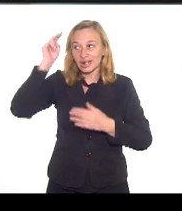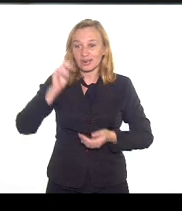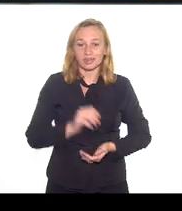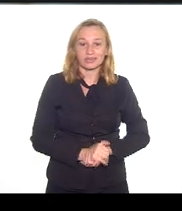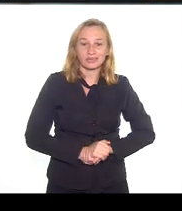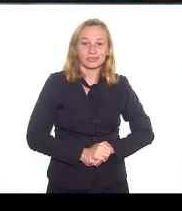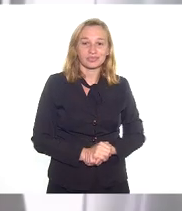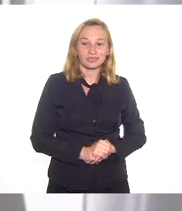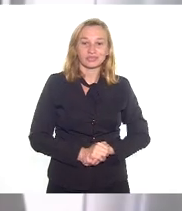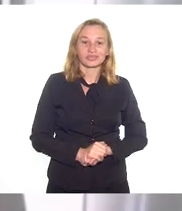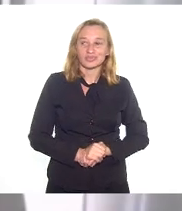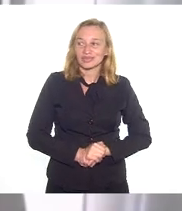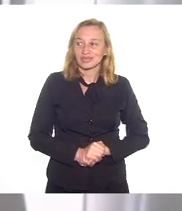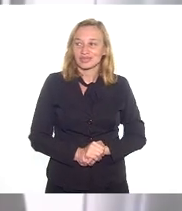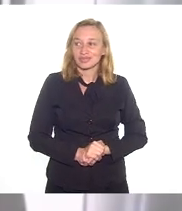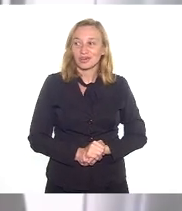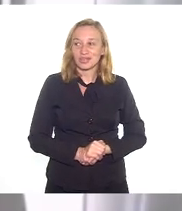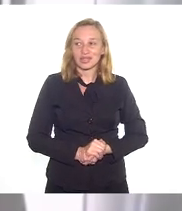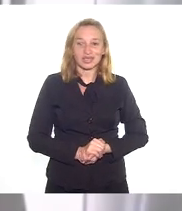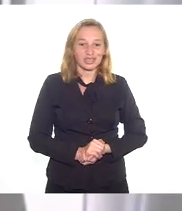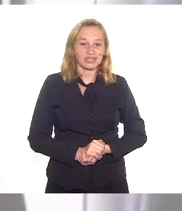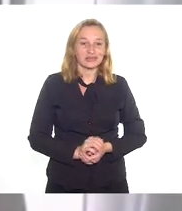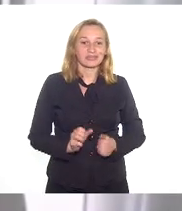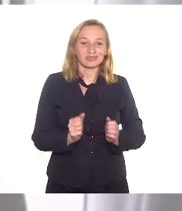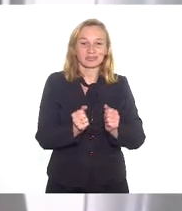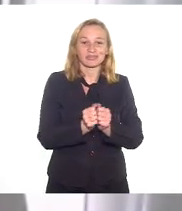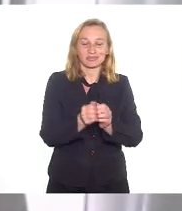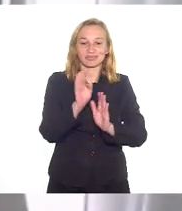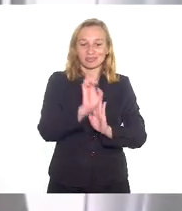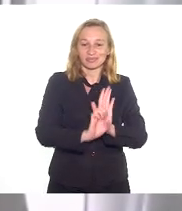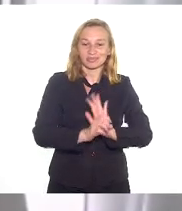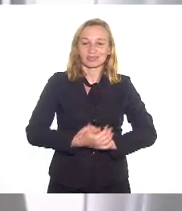sensibilidade do projeto e o parecer é favorável com emendas.